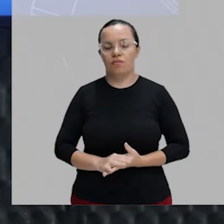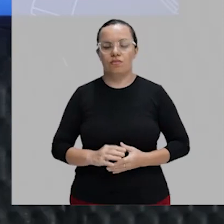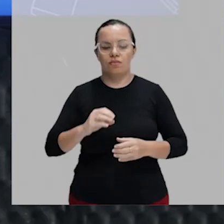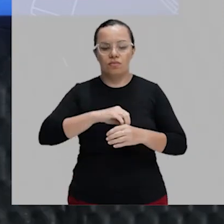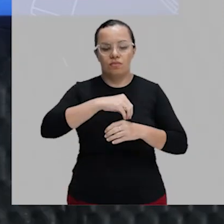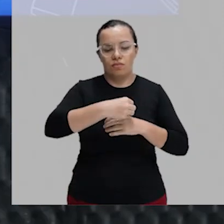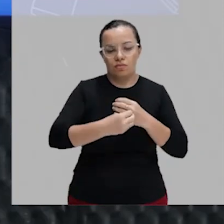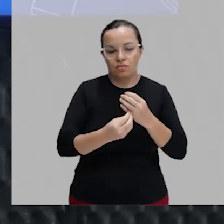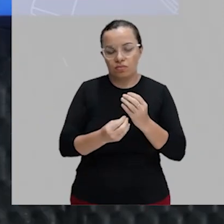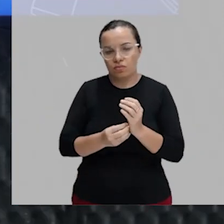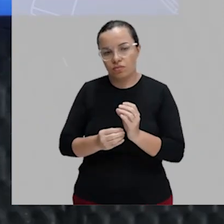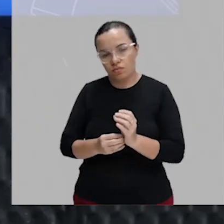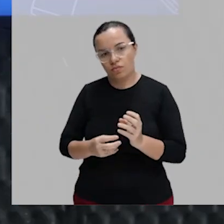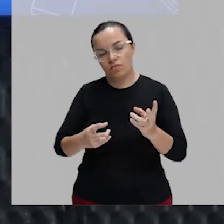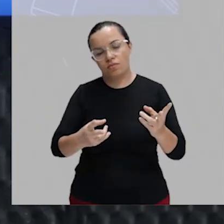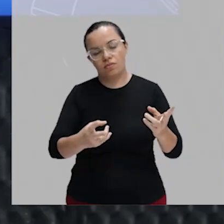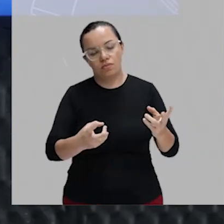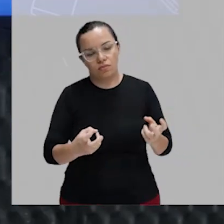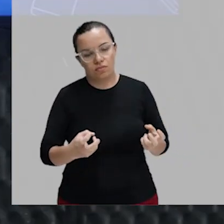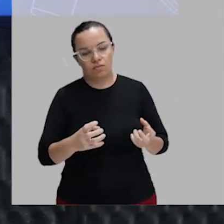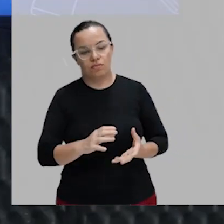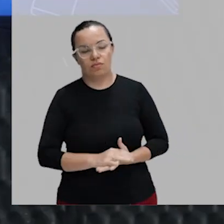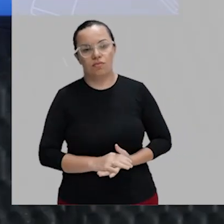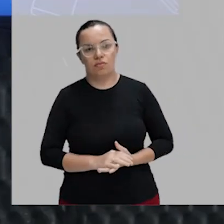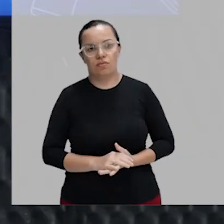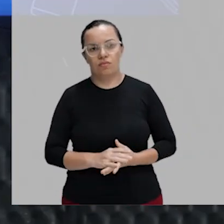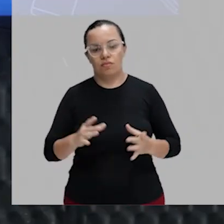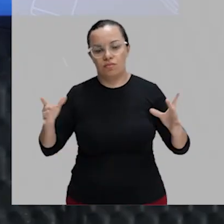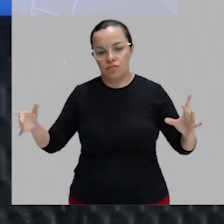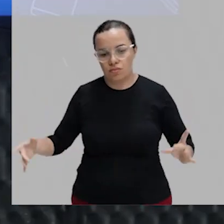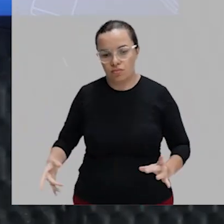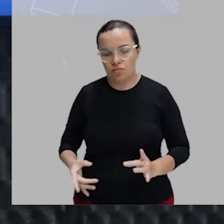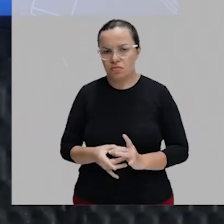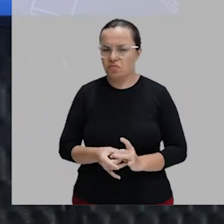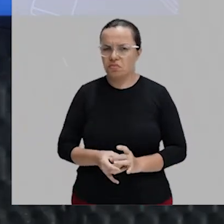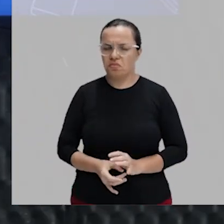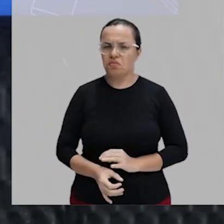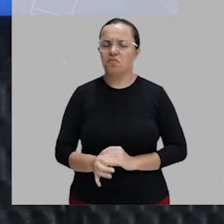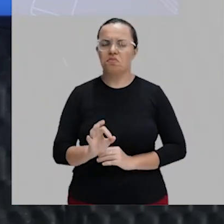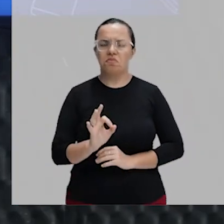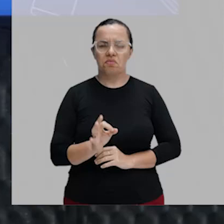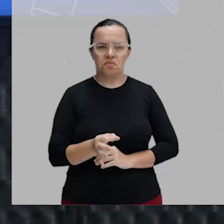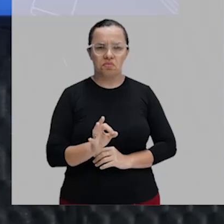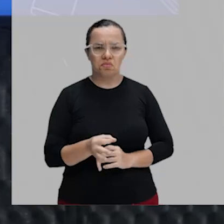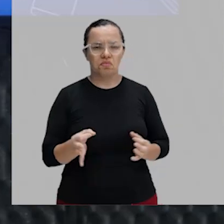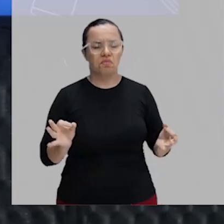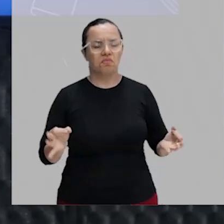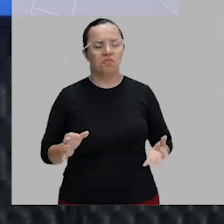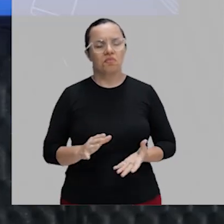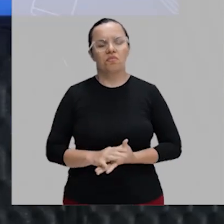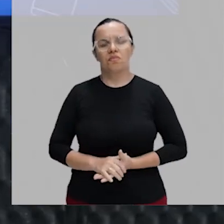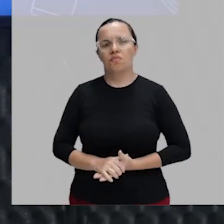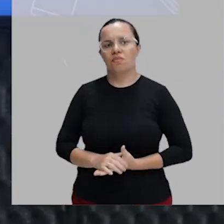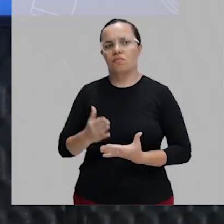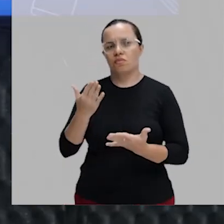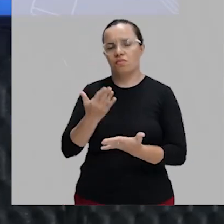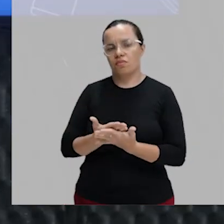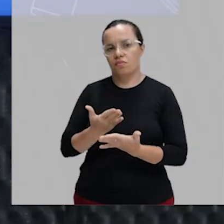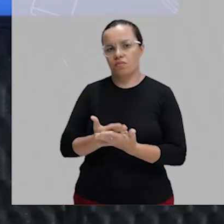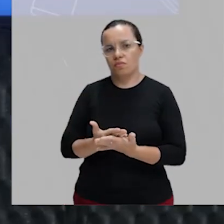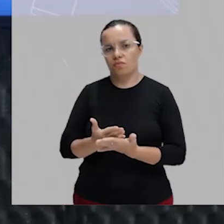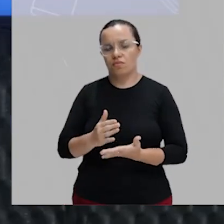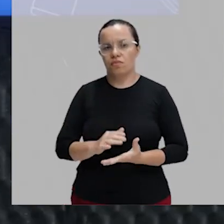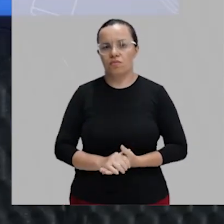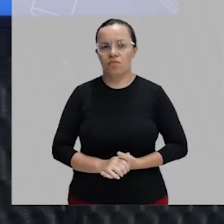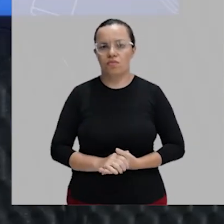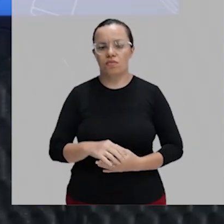molécula. Pode prestar atenção que ela se encaixa perfeitamente. Então, pessoal, essa foi nossa aula. A dica